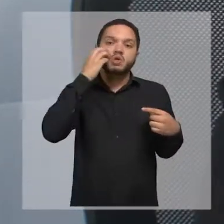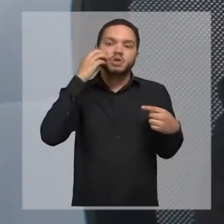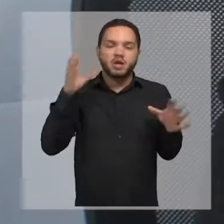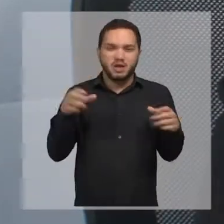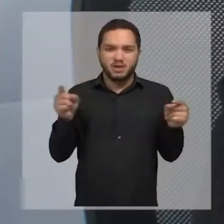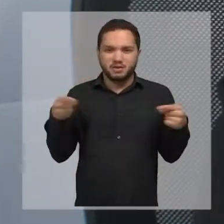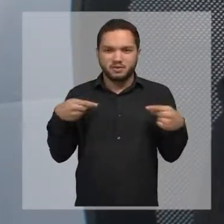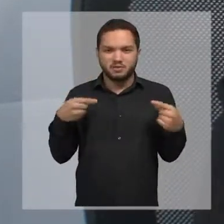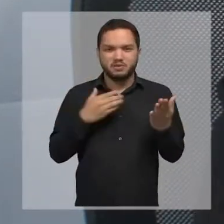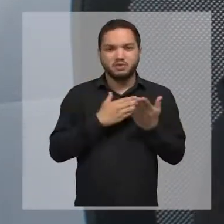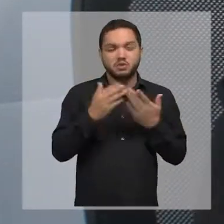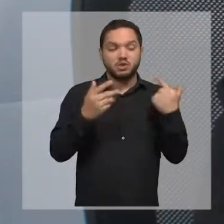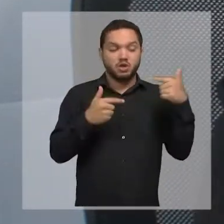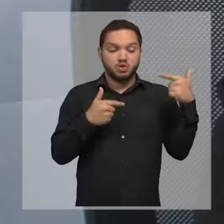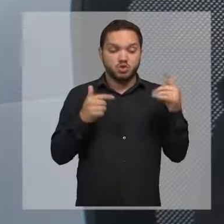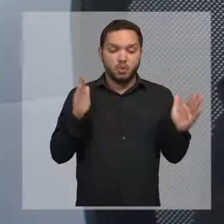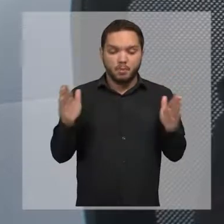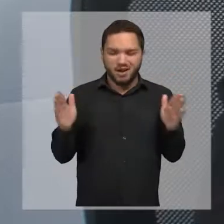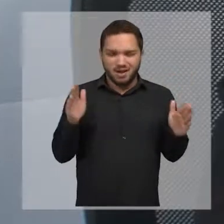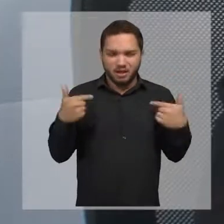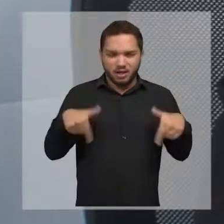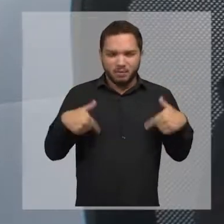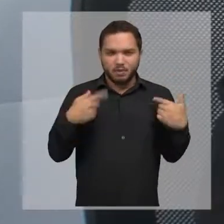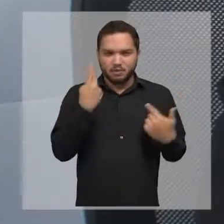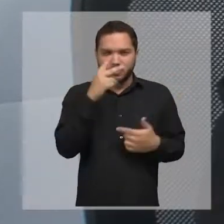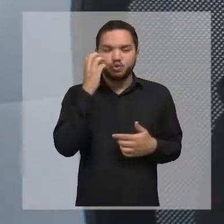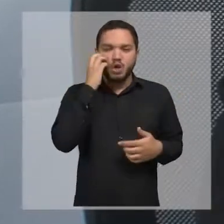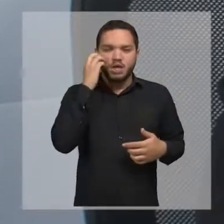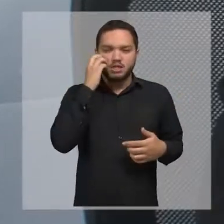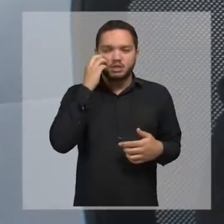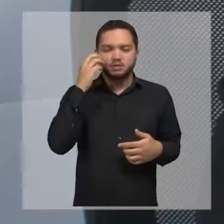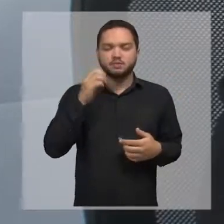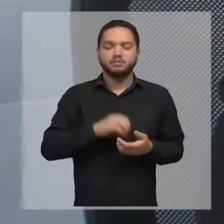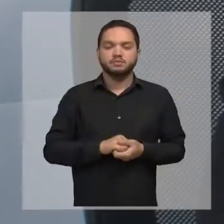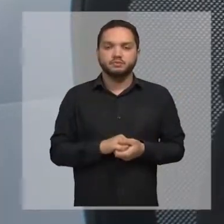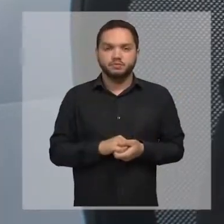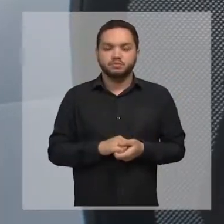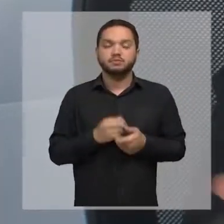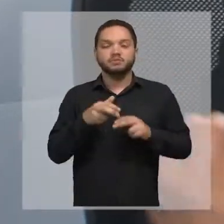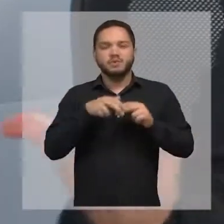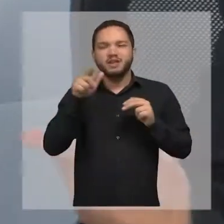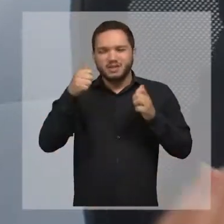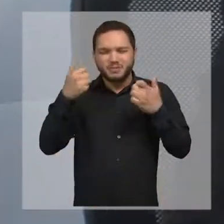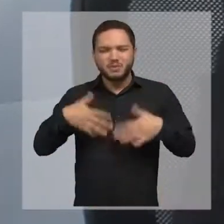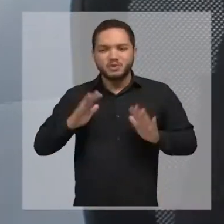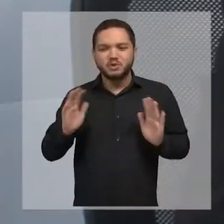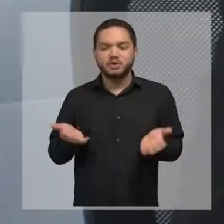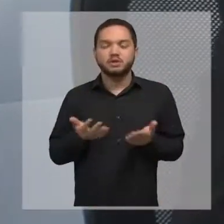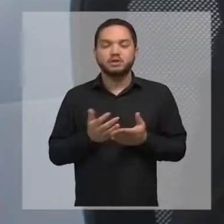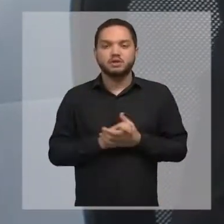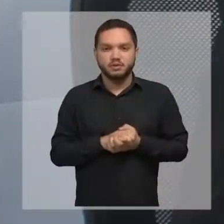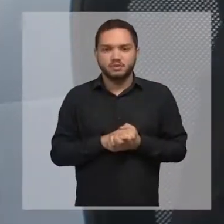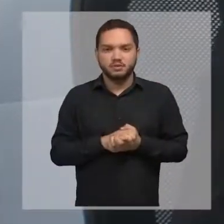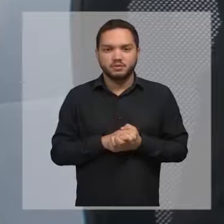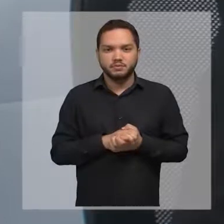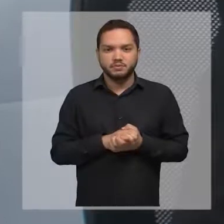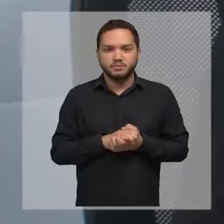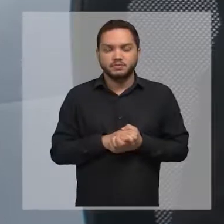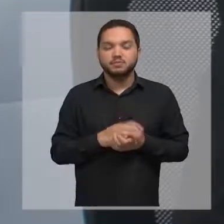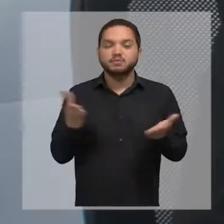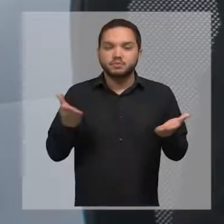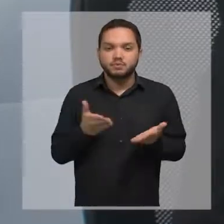Juracy Magalhães no início do seu segundo mandato, e é interessante, ele equilibra, isso que ele explicou. A